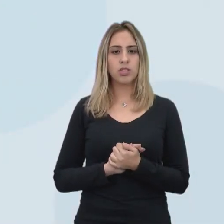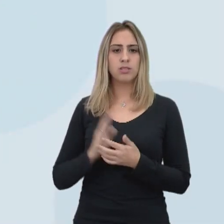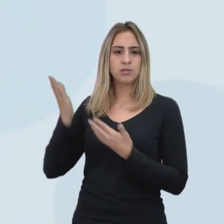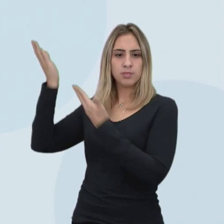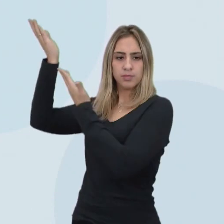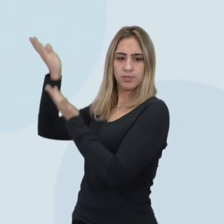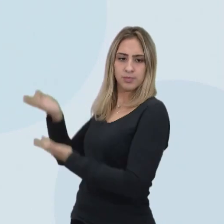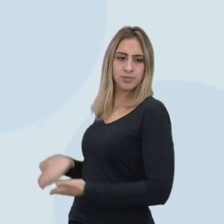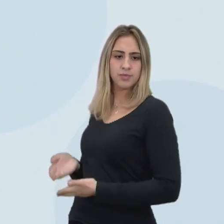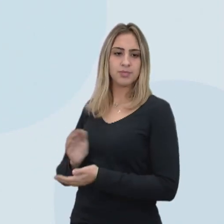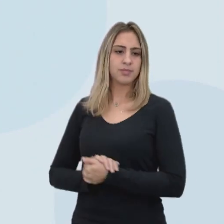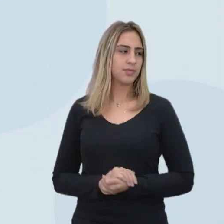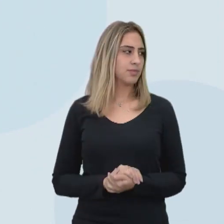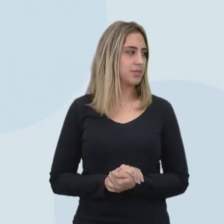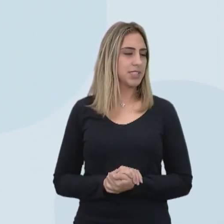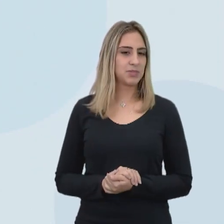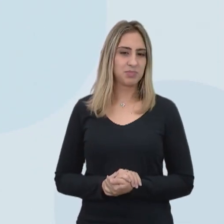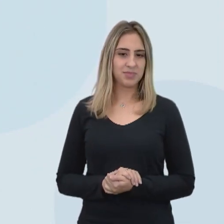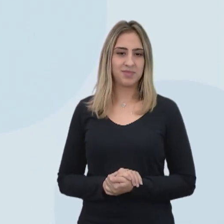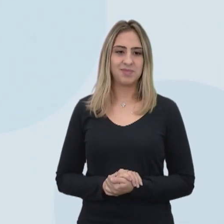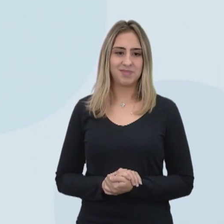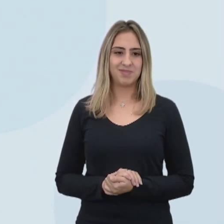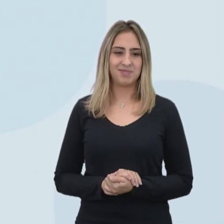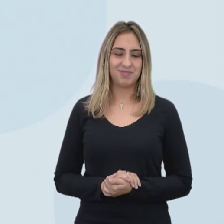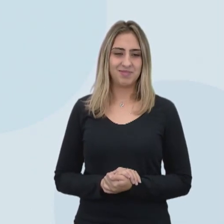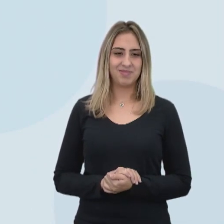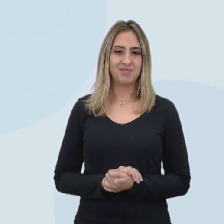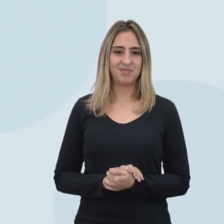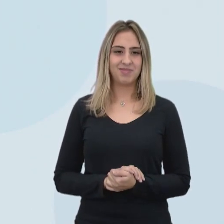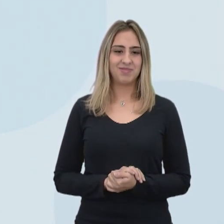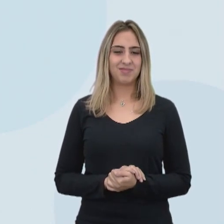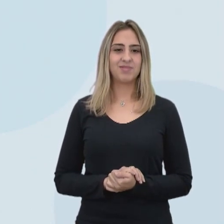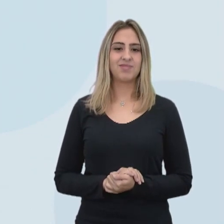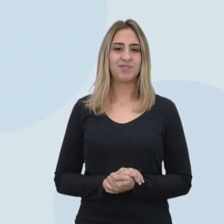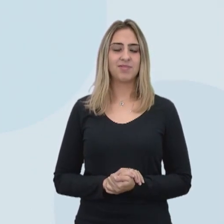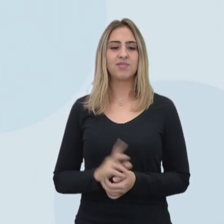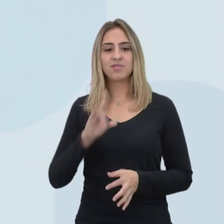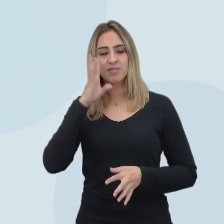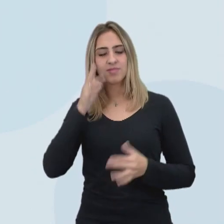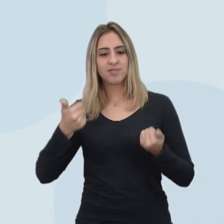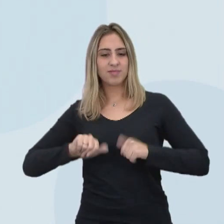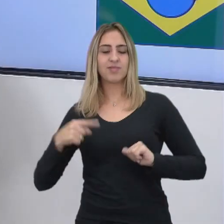eles, né? Gilberto Freire, Caio Prado Júnior e Sérgio Buarque de Holanda. E não